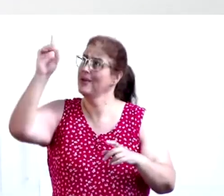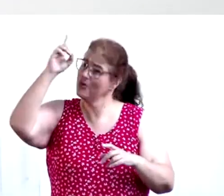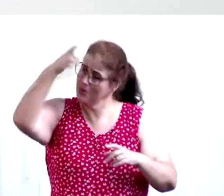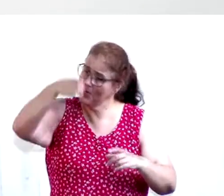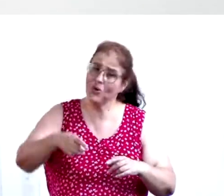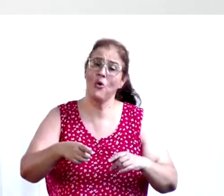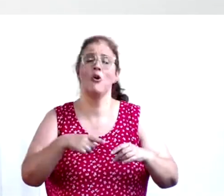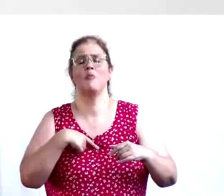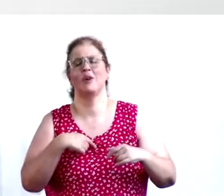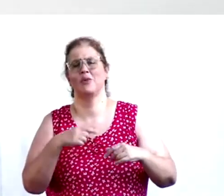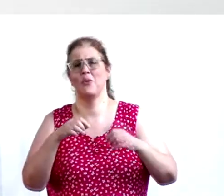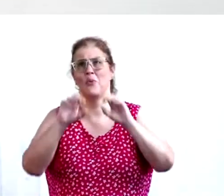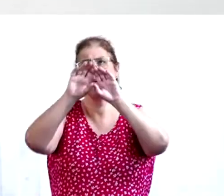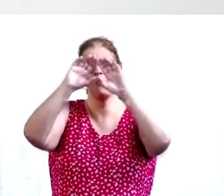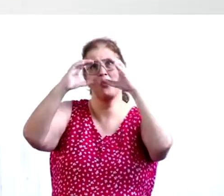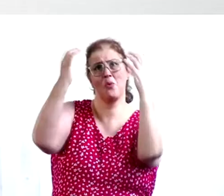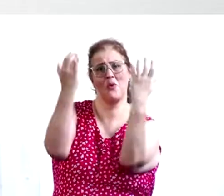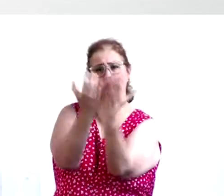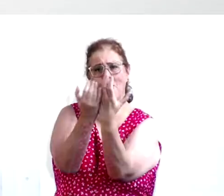nação santa.